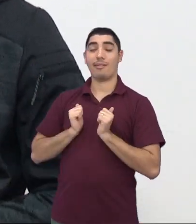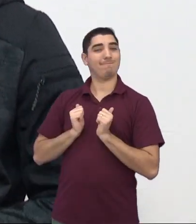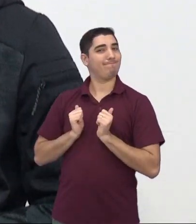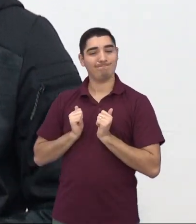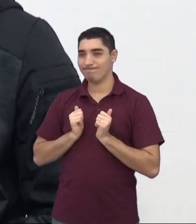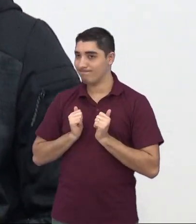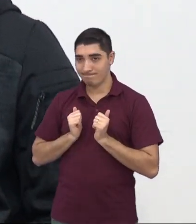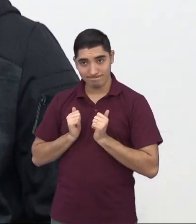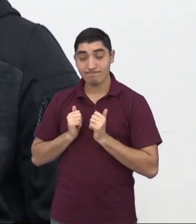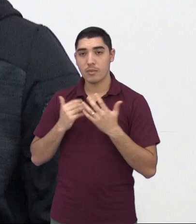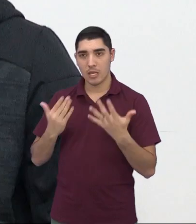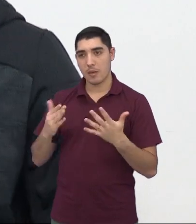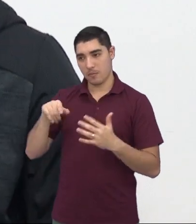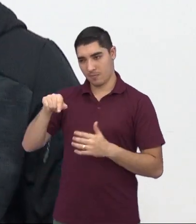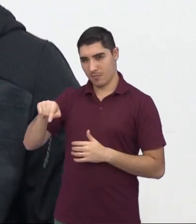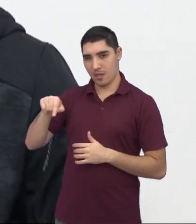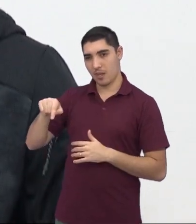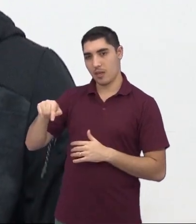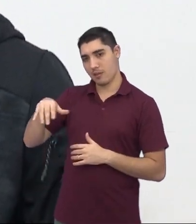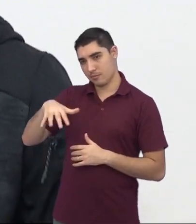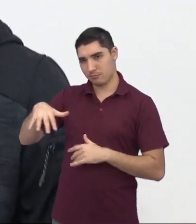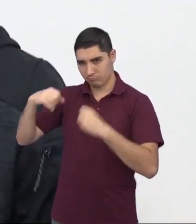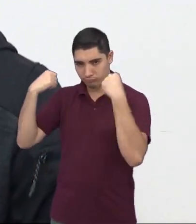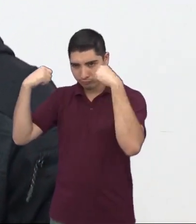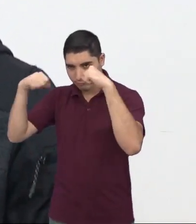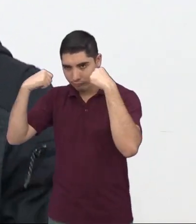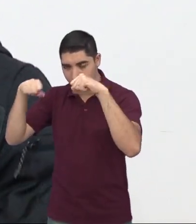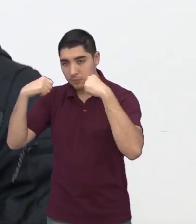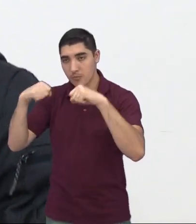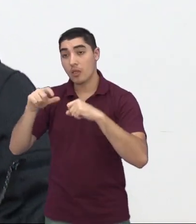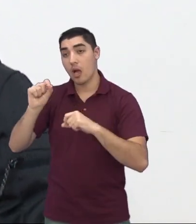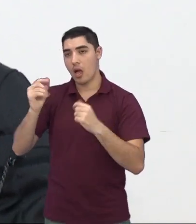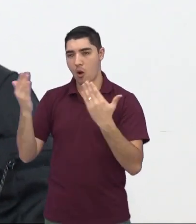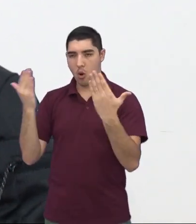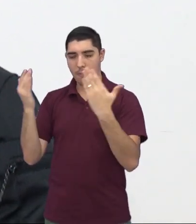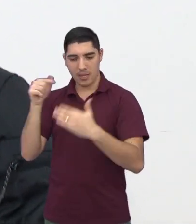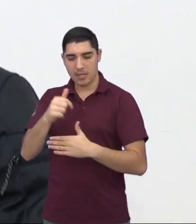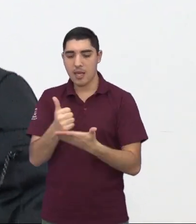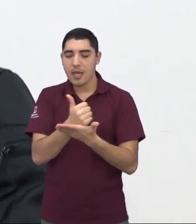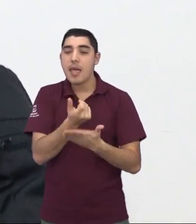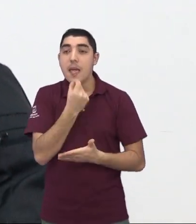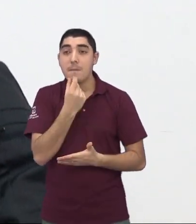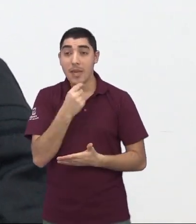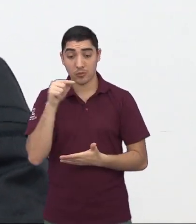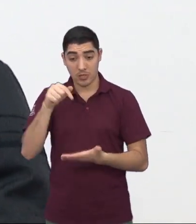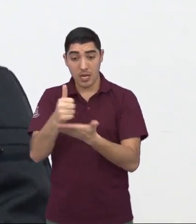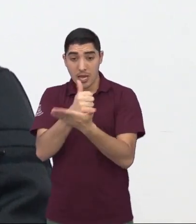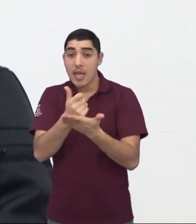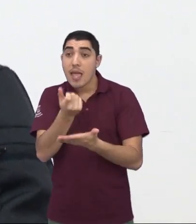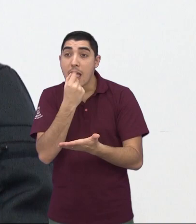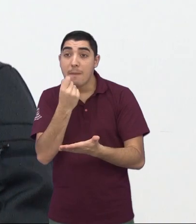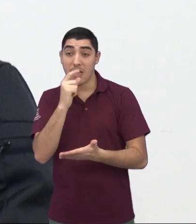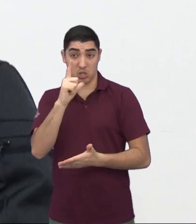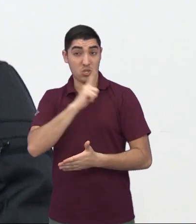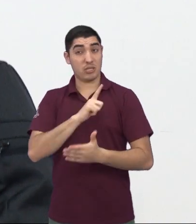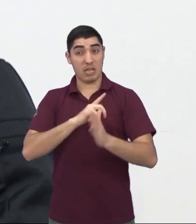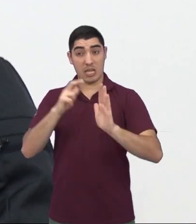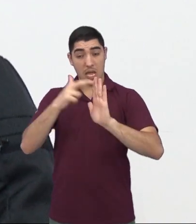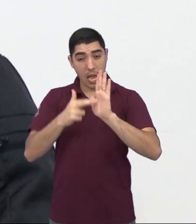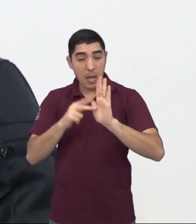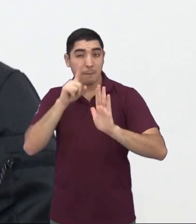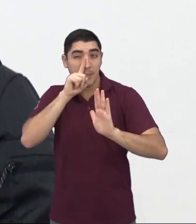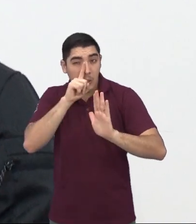Agora, relacionado a exercício físico, em comparação com medicamentos têm contraindicações.